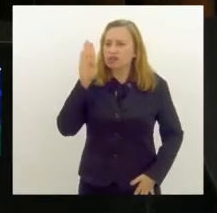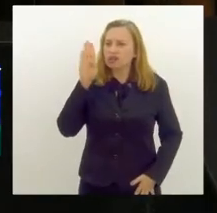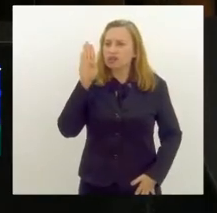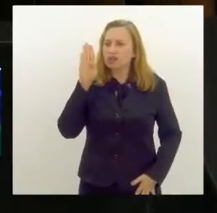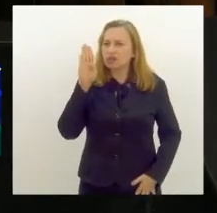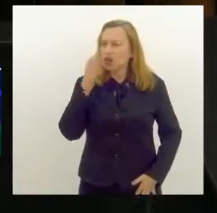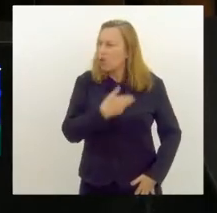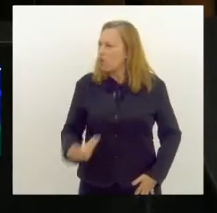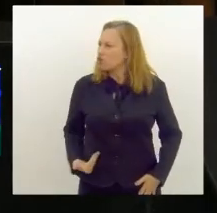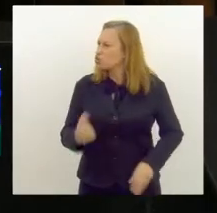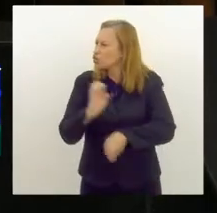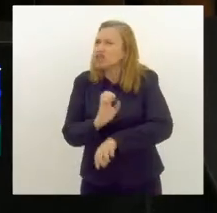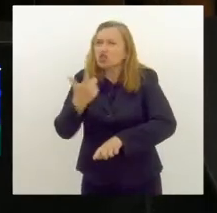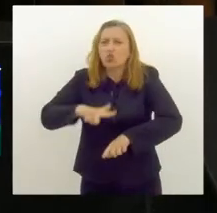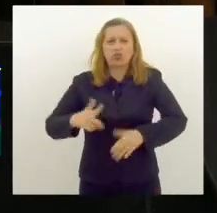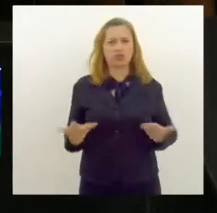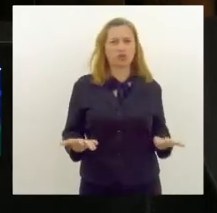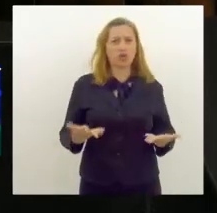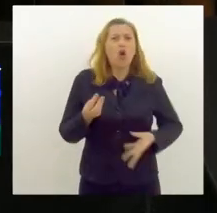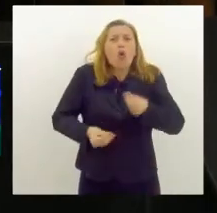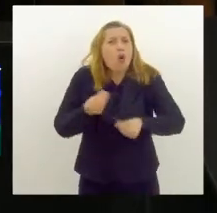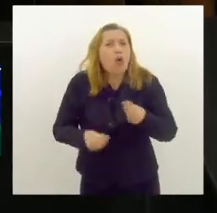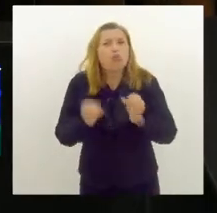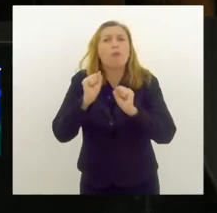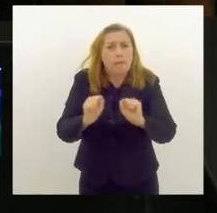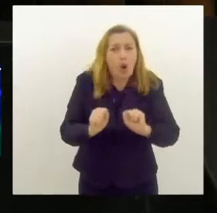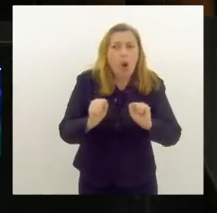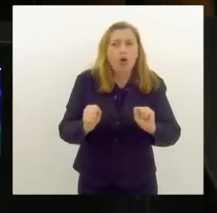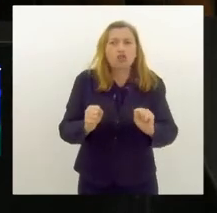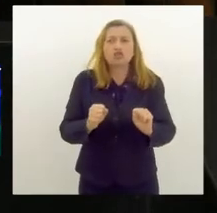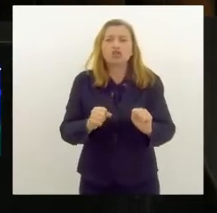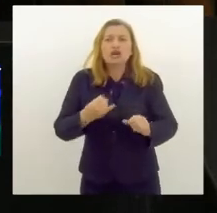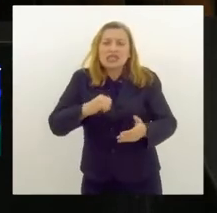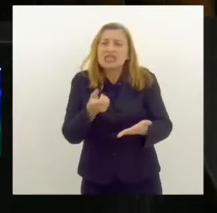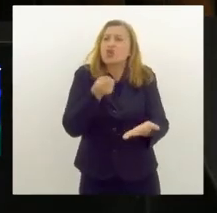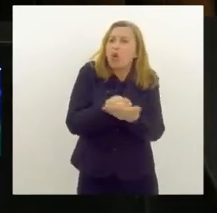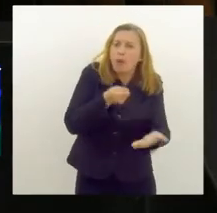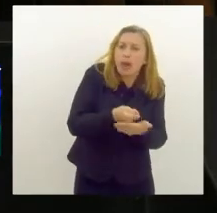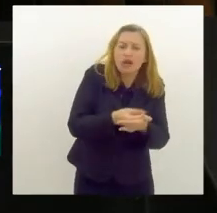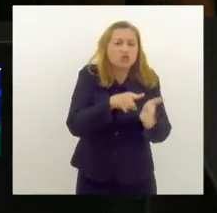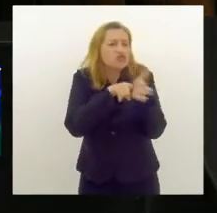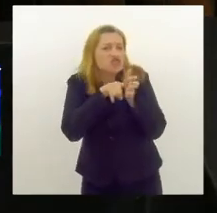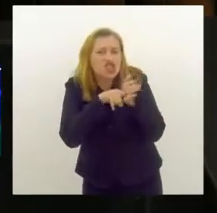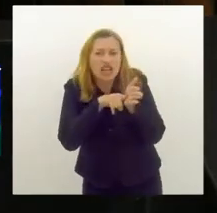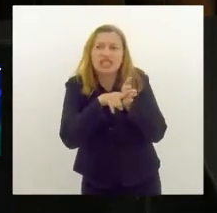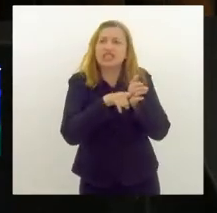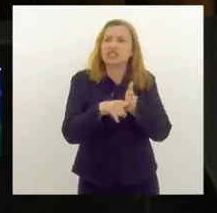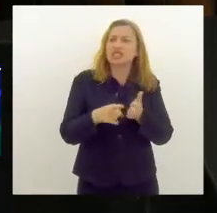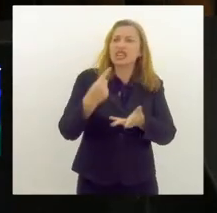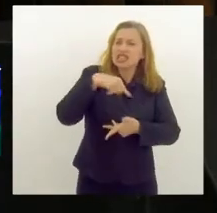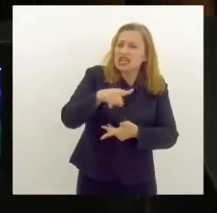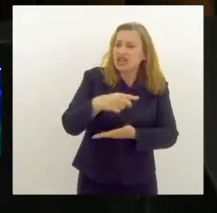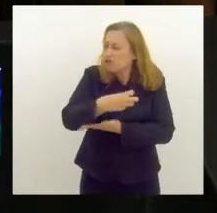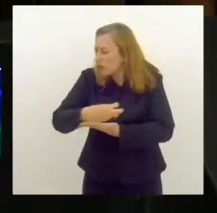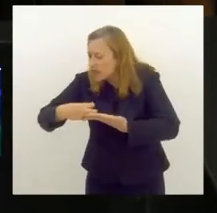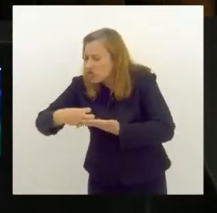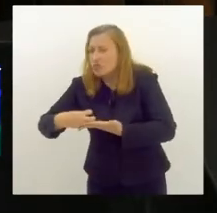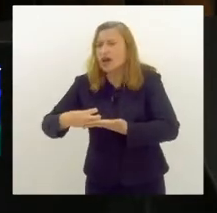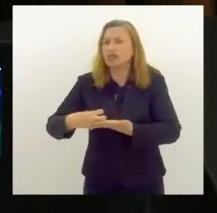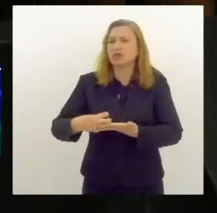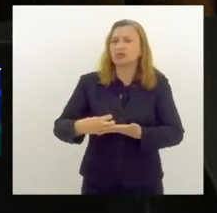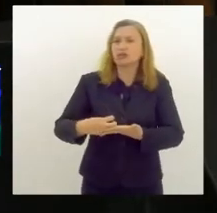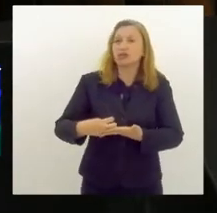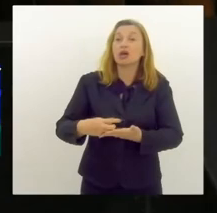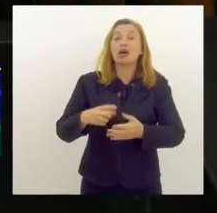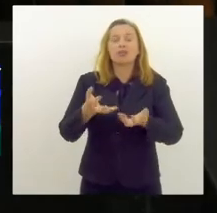pré-candidato ao governo do Estado? Como pode, se cobramos, se fiscalizamos, se ele foi impeachmentado?